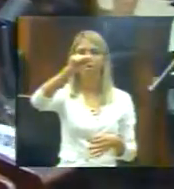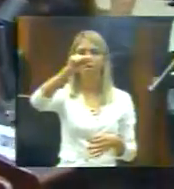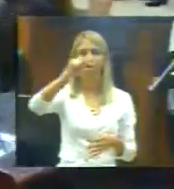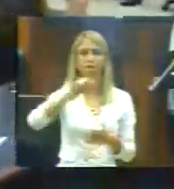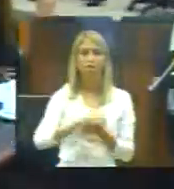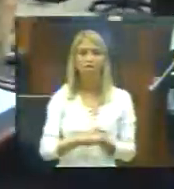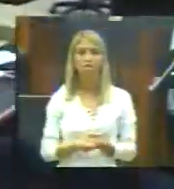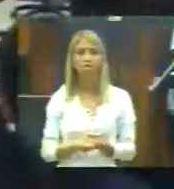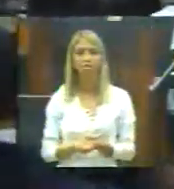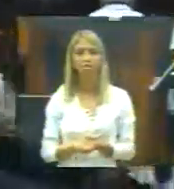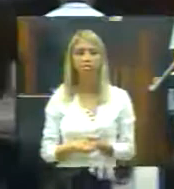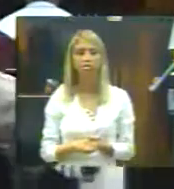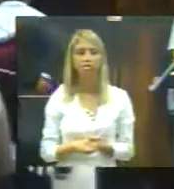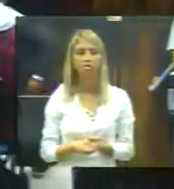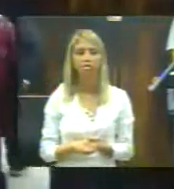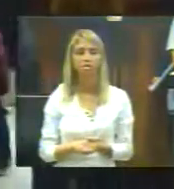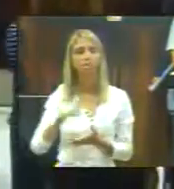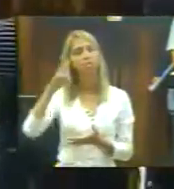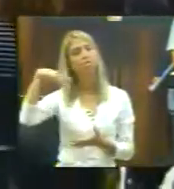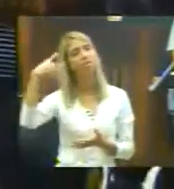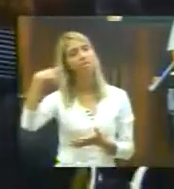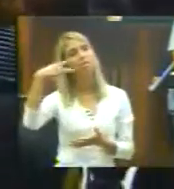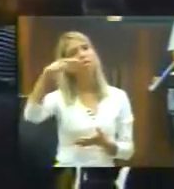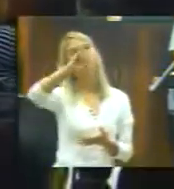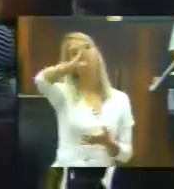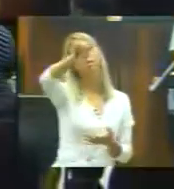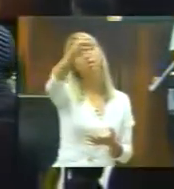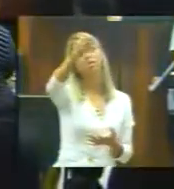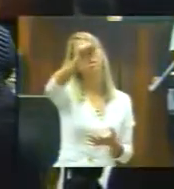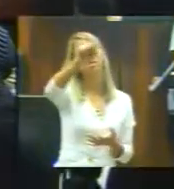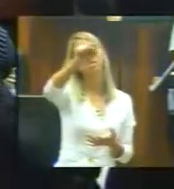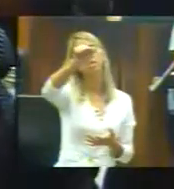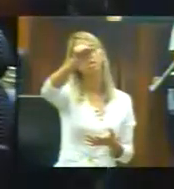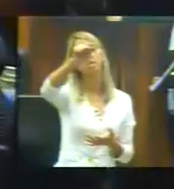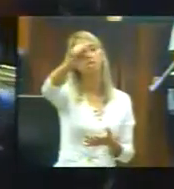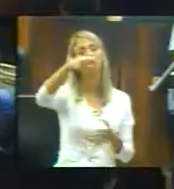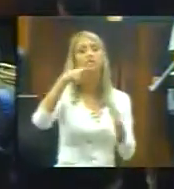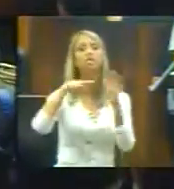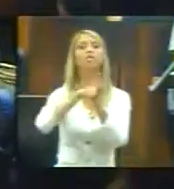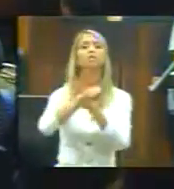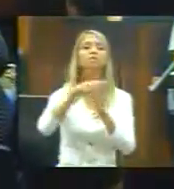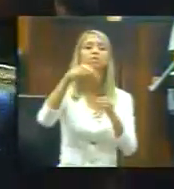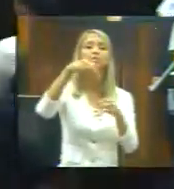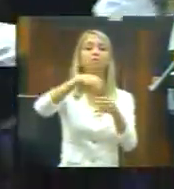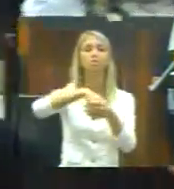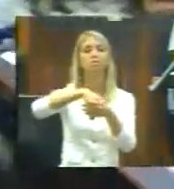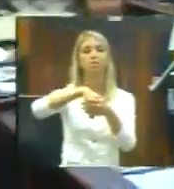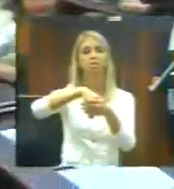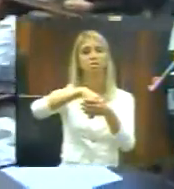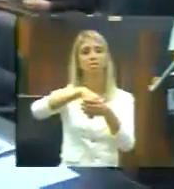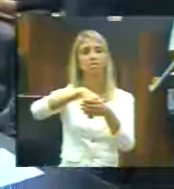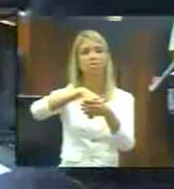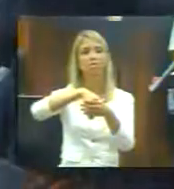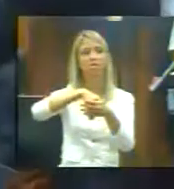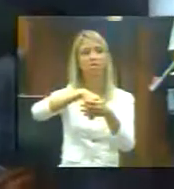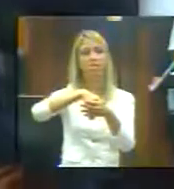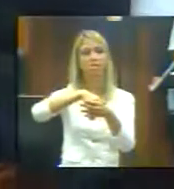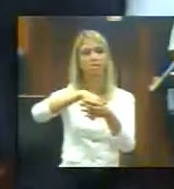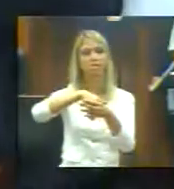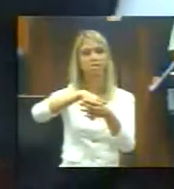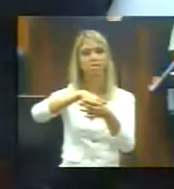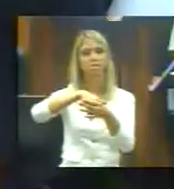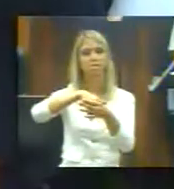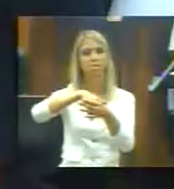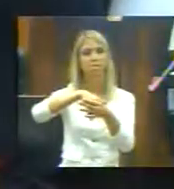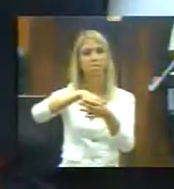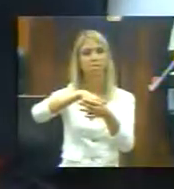Com a palavra, o nobre vereador José Ricardo Melo Araújo da Costa. O meu voto vai para a